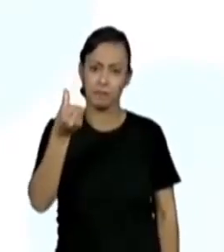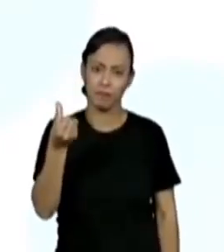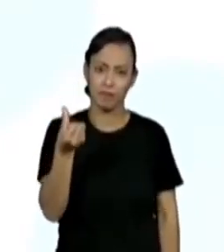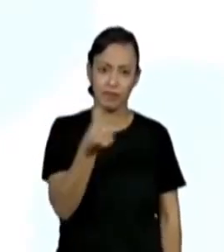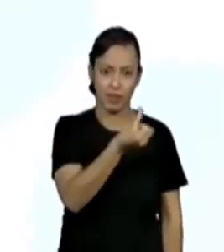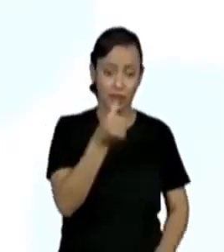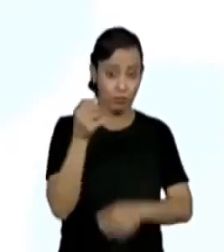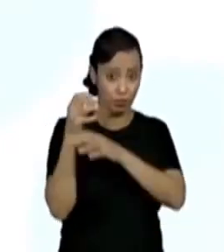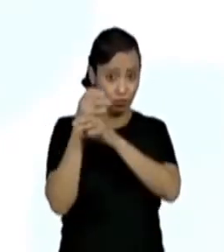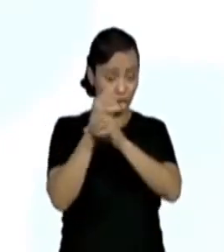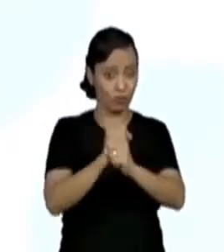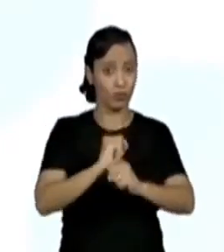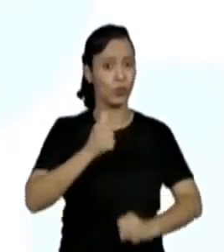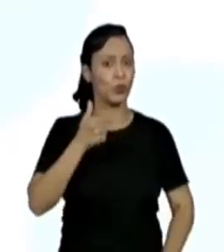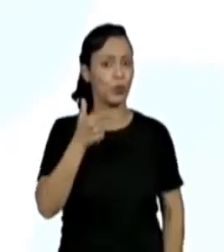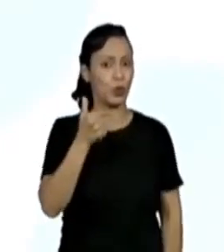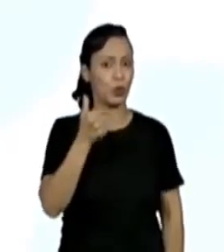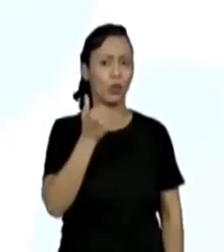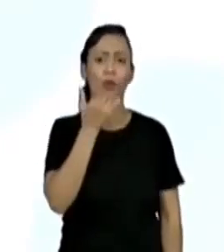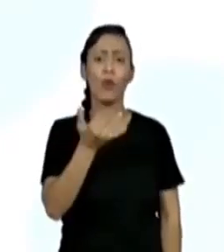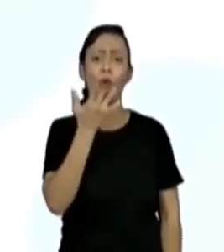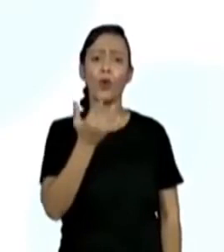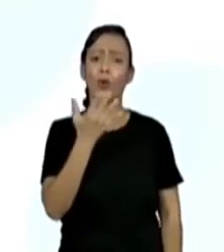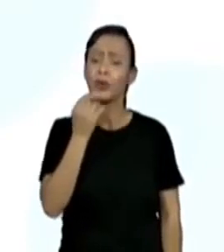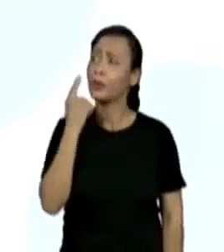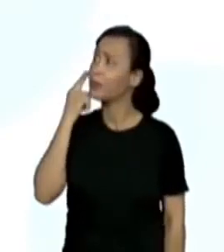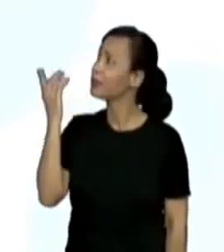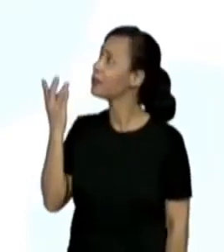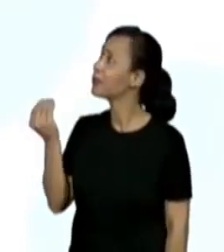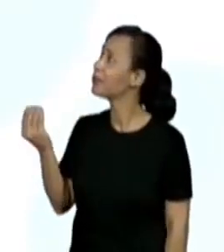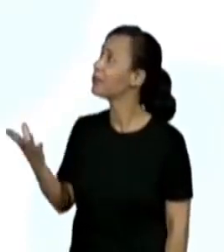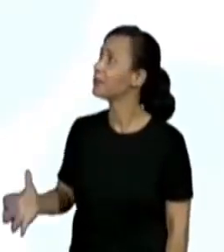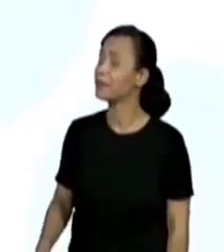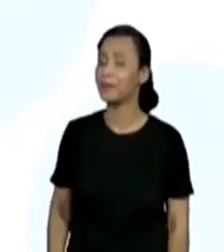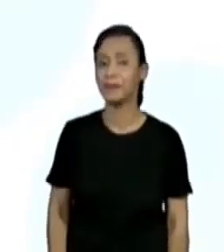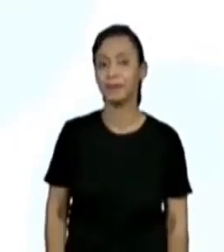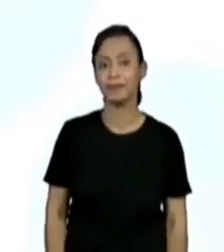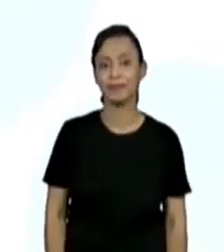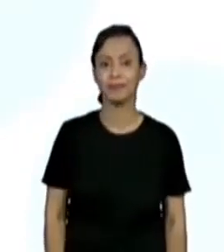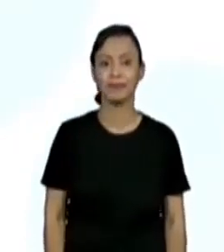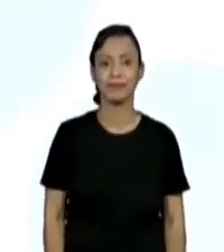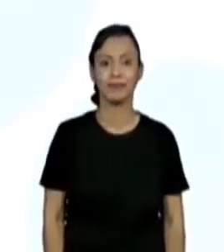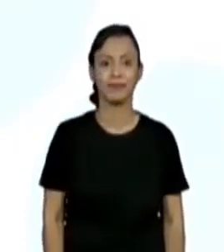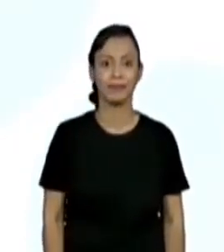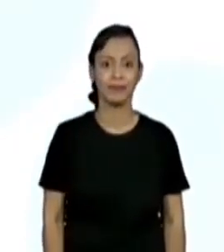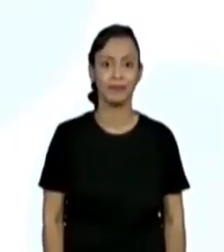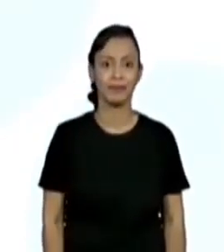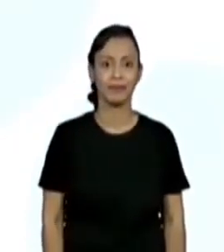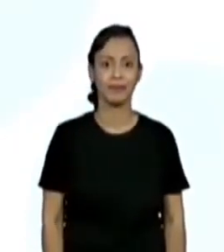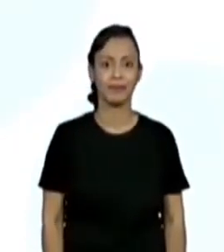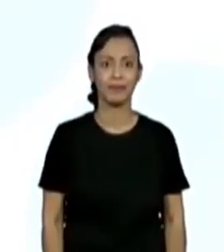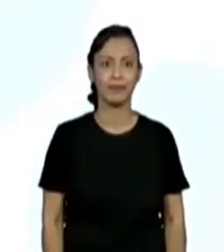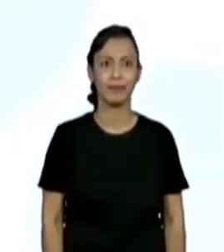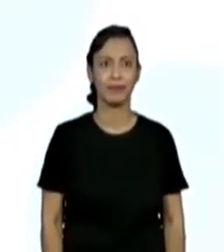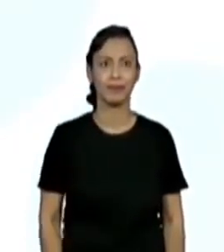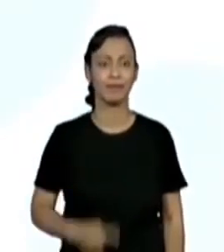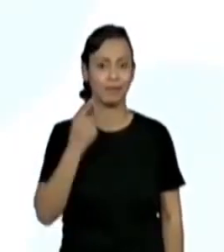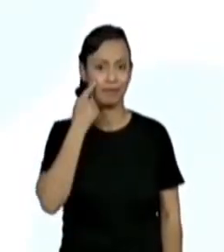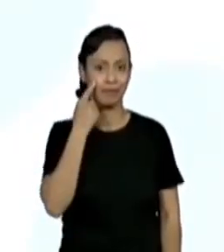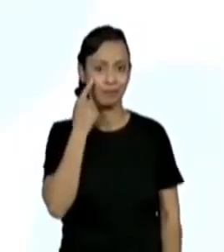a figura que temos aí Cinco partes pintadas como vocês já